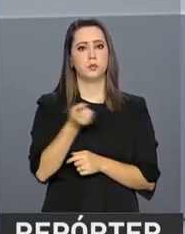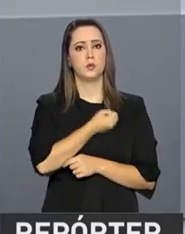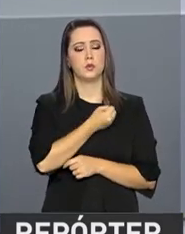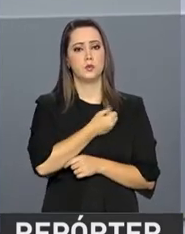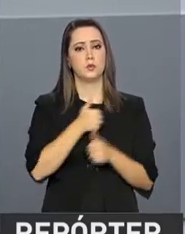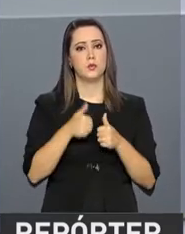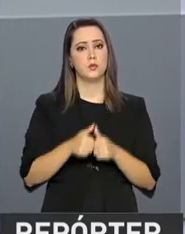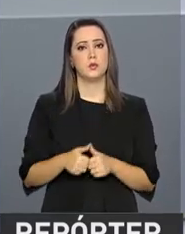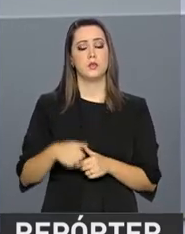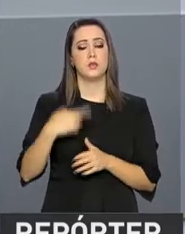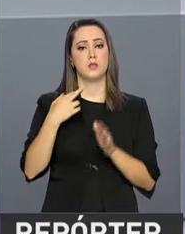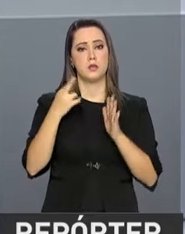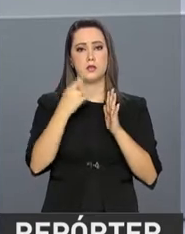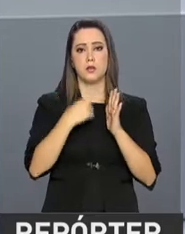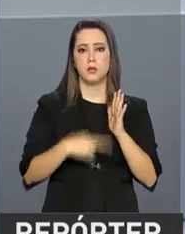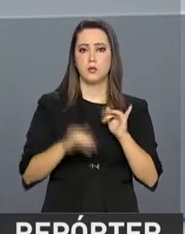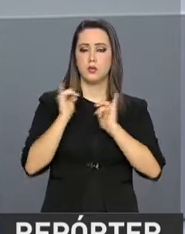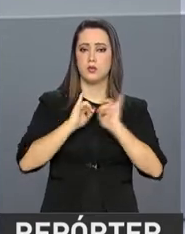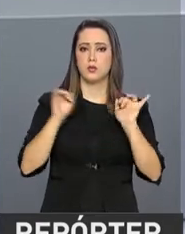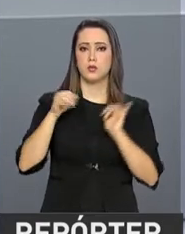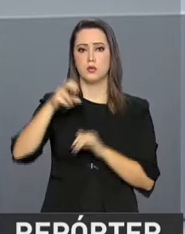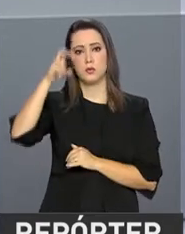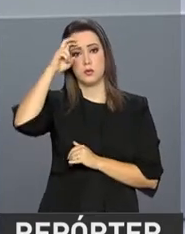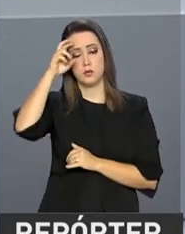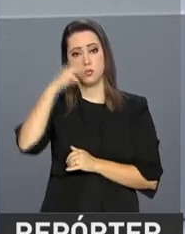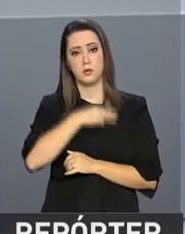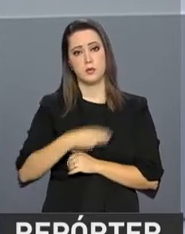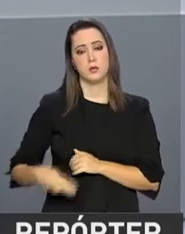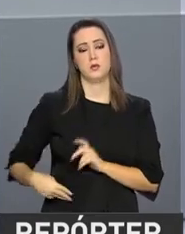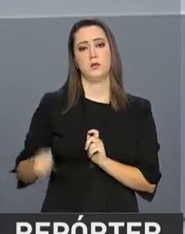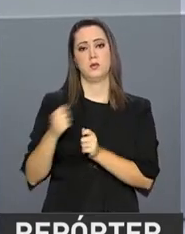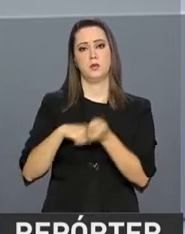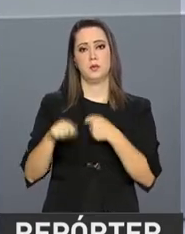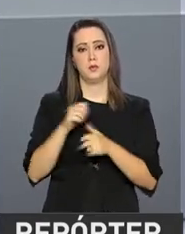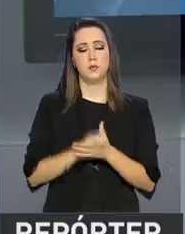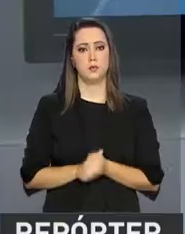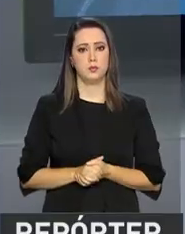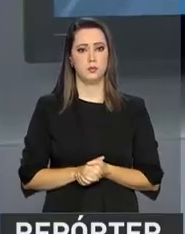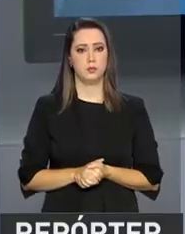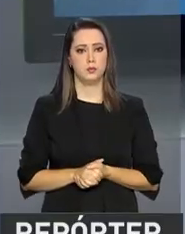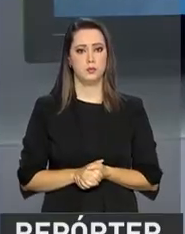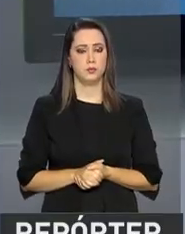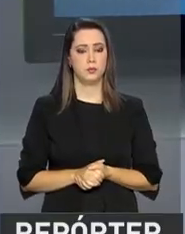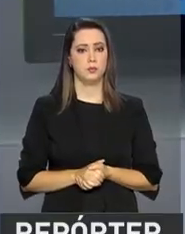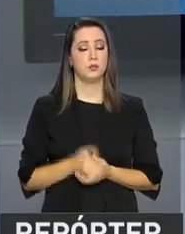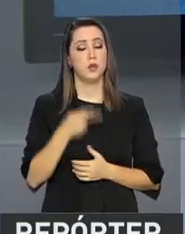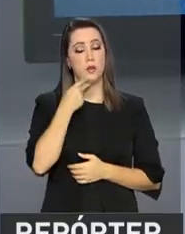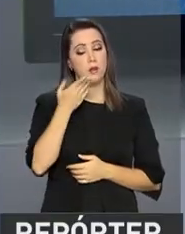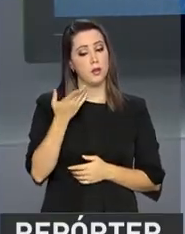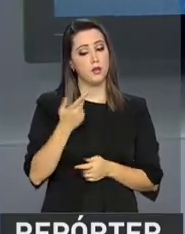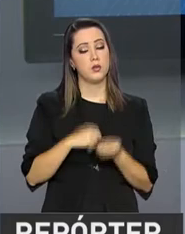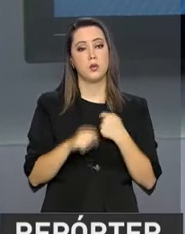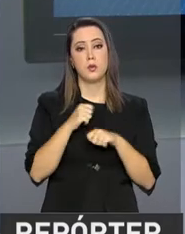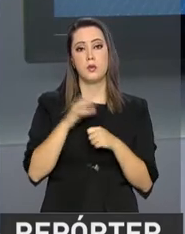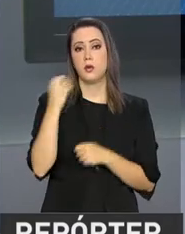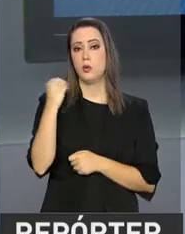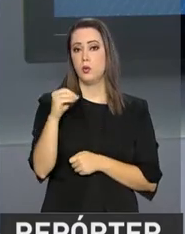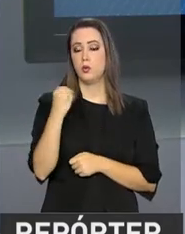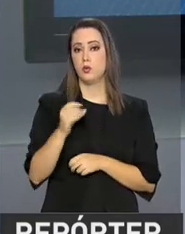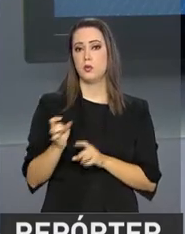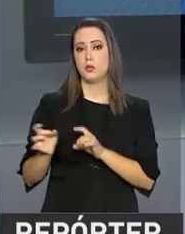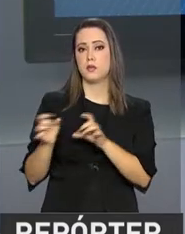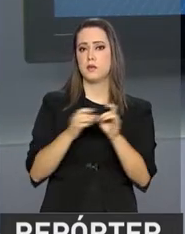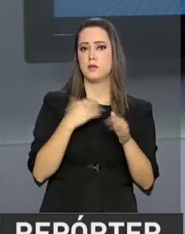números estão no relatório divulgado nesta quinta-feira pelo ministério da fazenda e ainda sobre economia em outubro as vendas